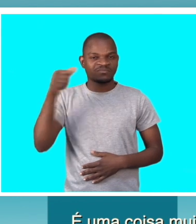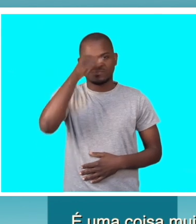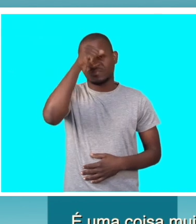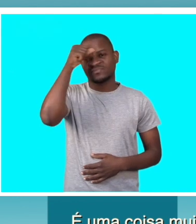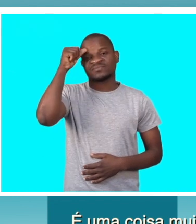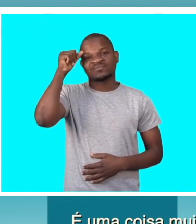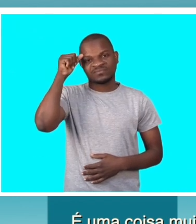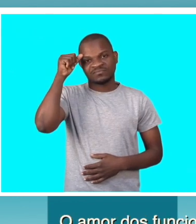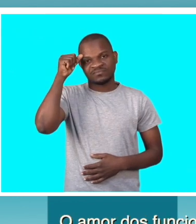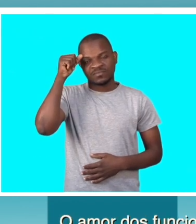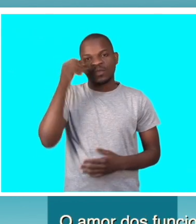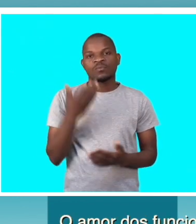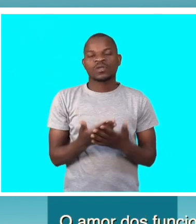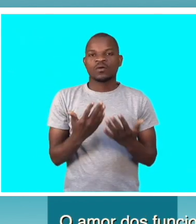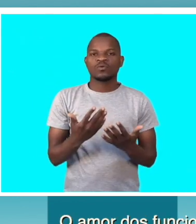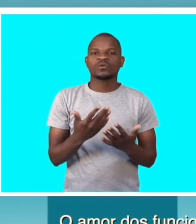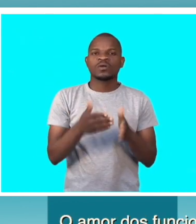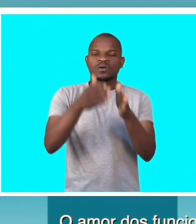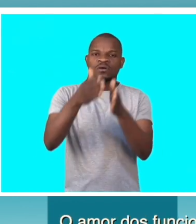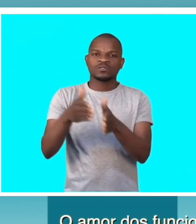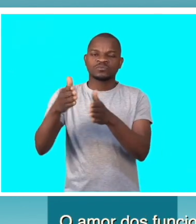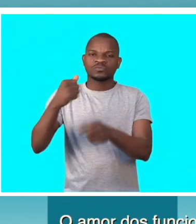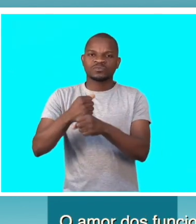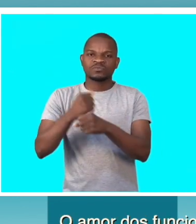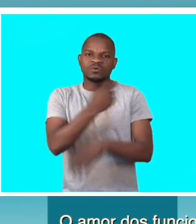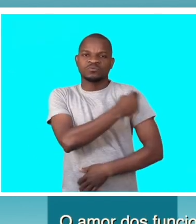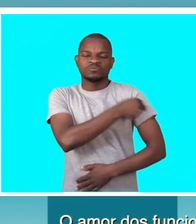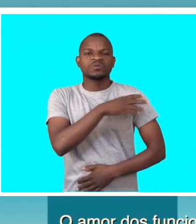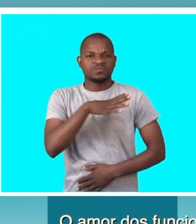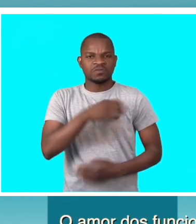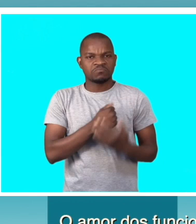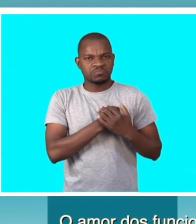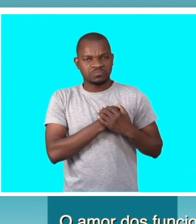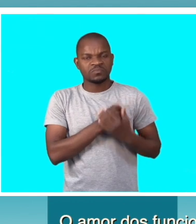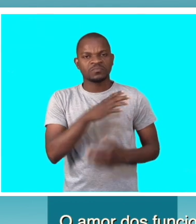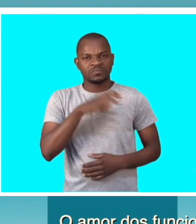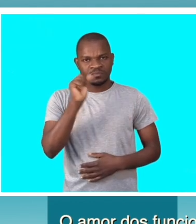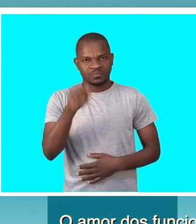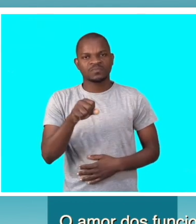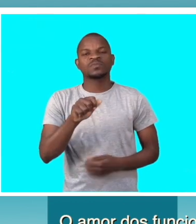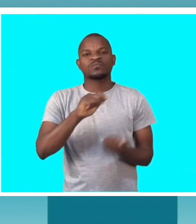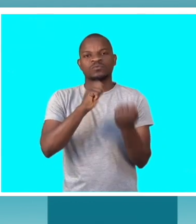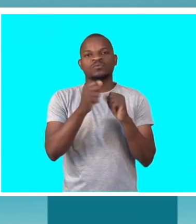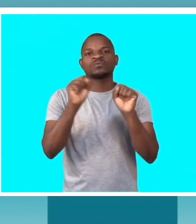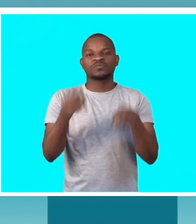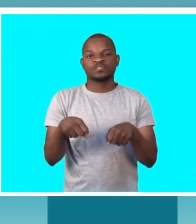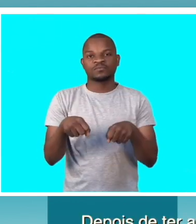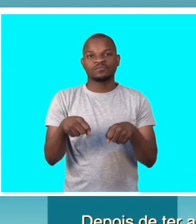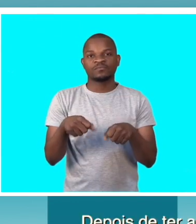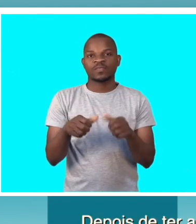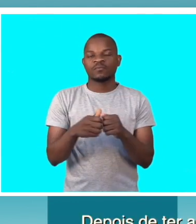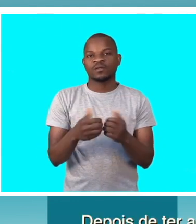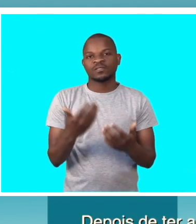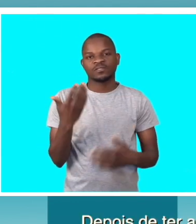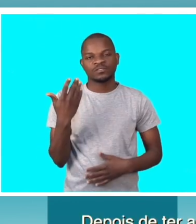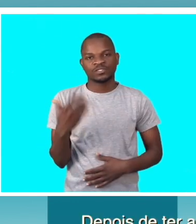acontecia antes. O amor dos trabalhadores do hospital é muito bom. Mudou muito. Depois